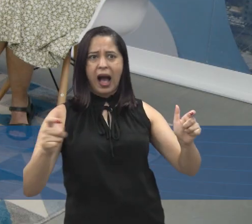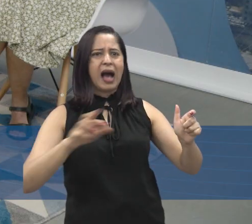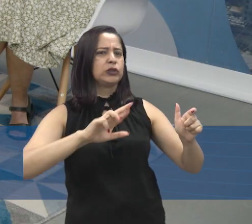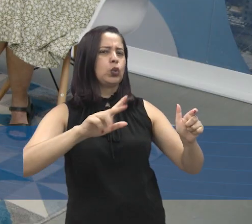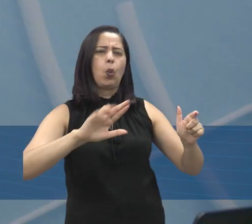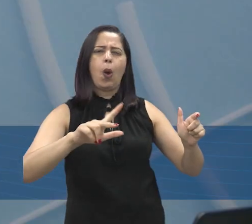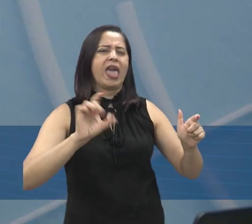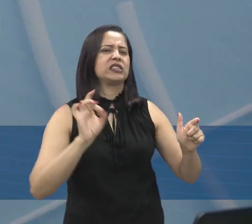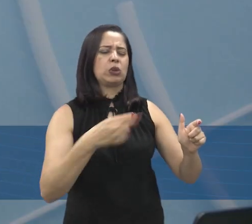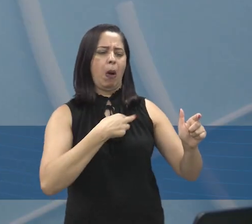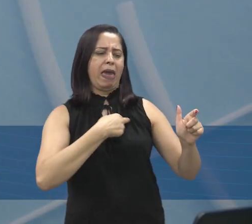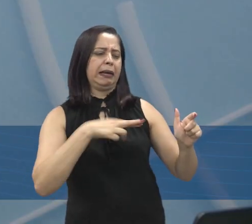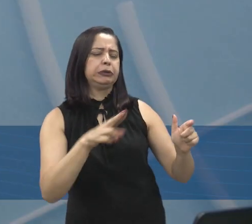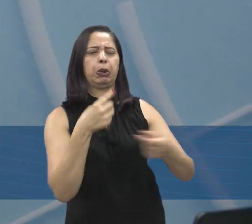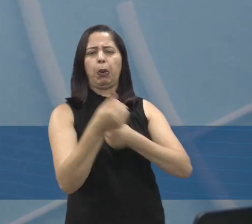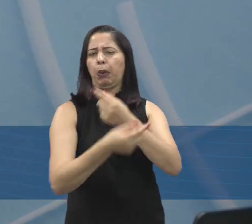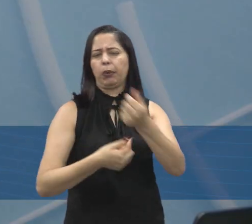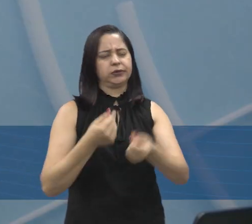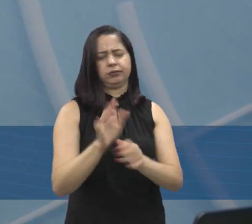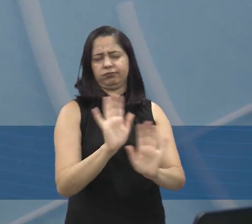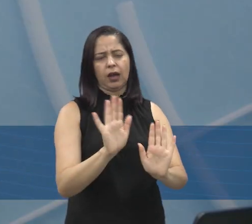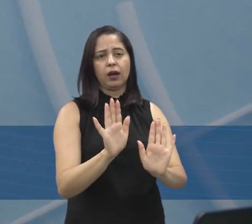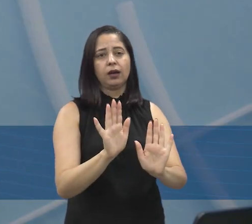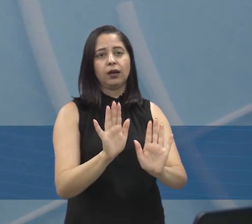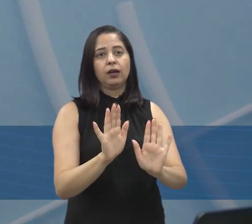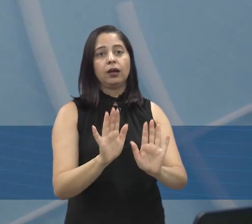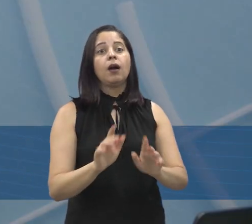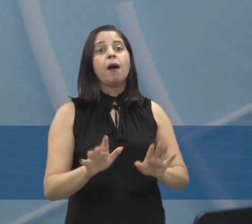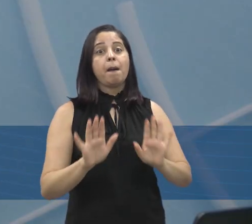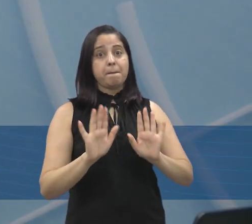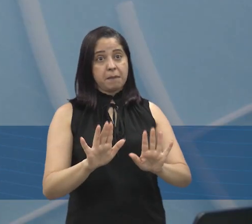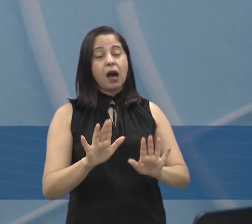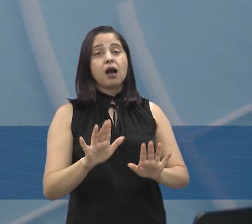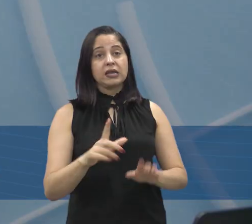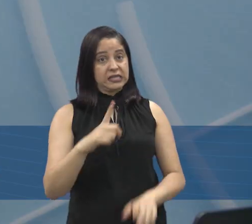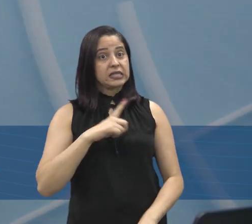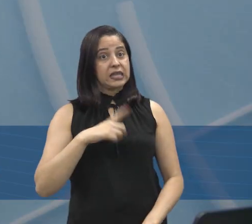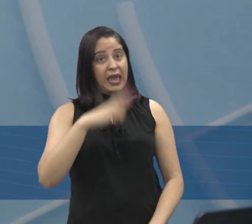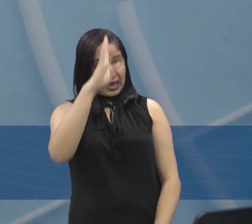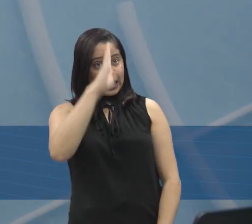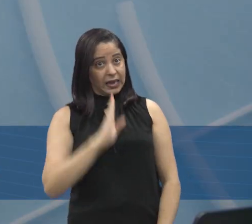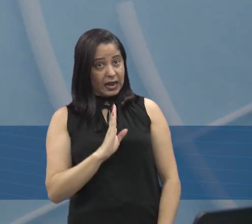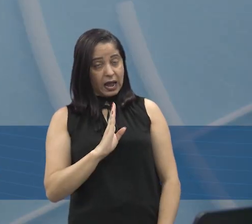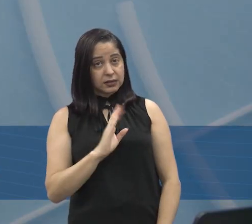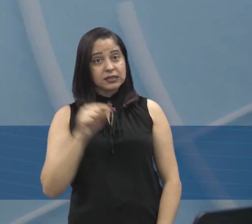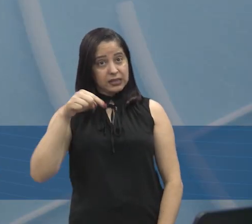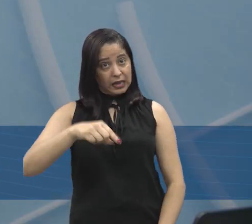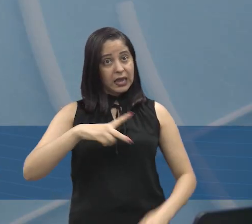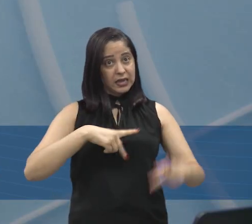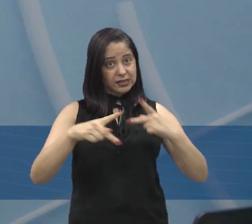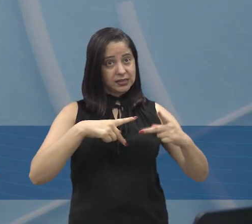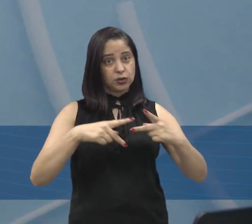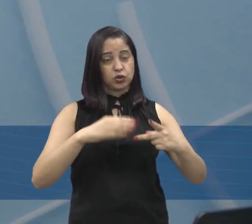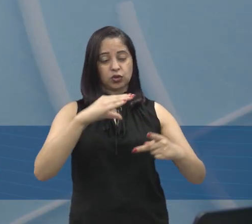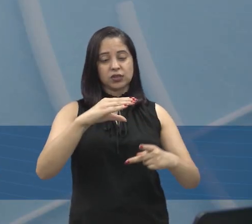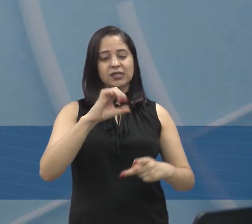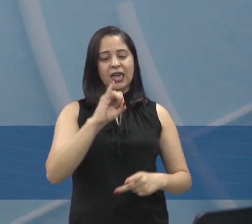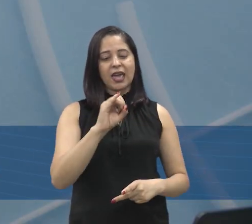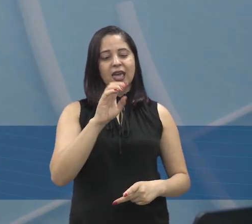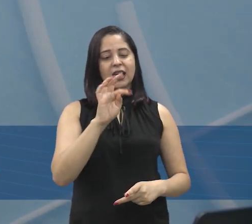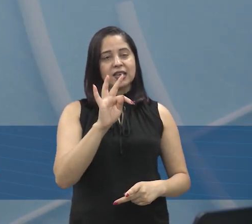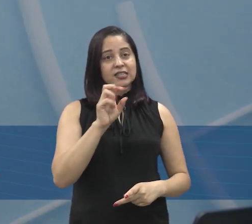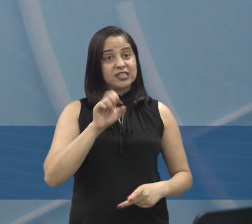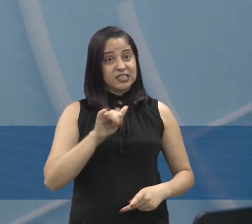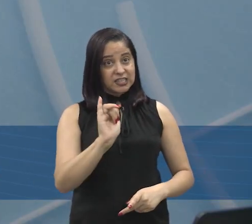religioso, só no turismo de negócios, por exemplo. E a gente tem, de uma forma gratuita, o City Tour, né, aqui na cidade. É importante a